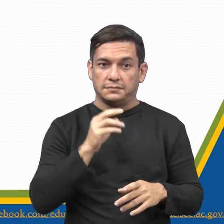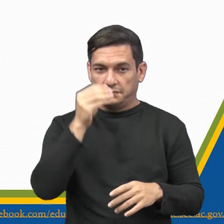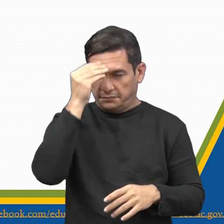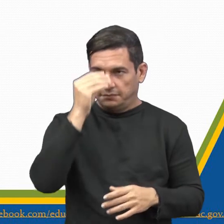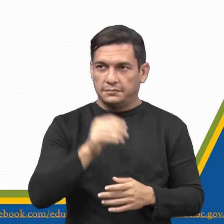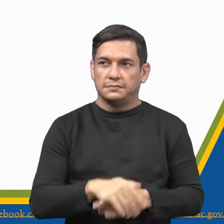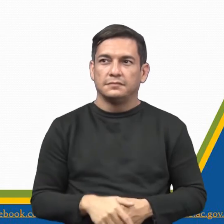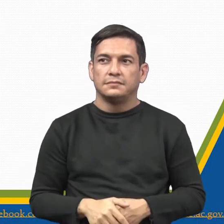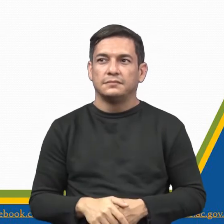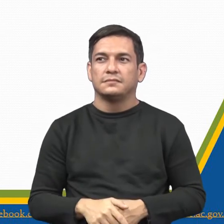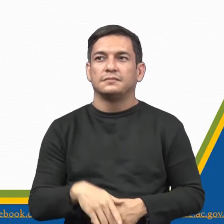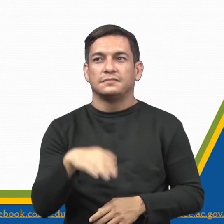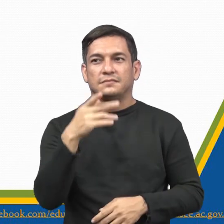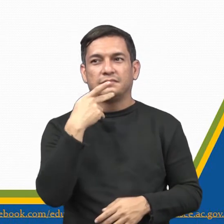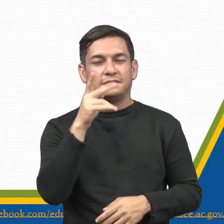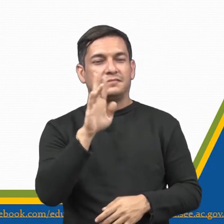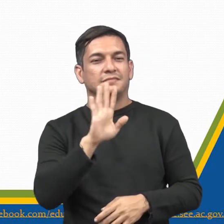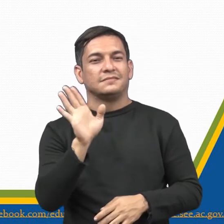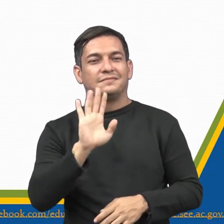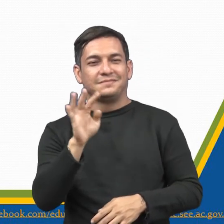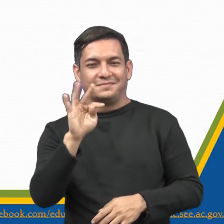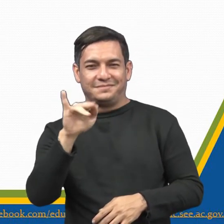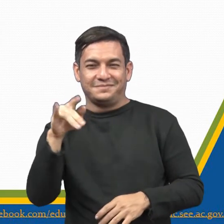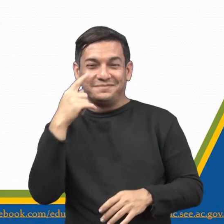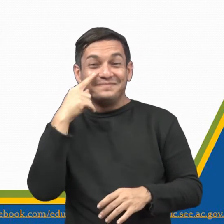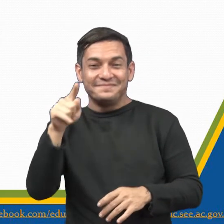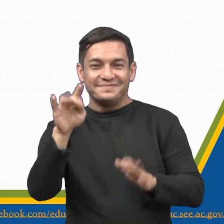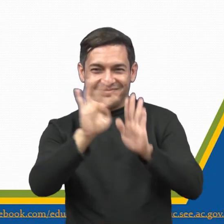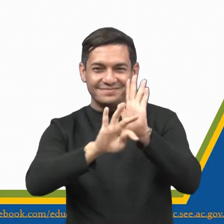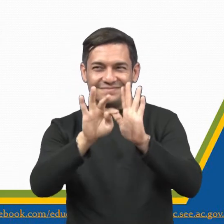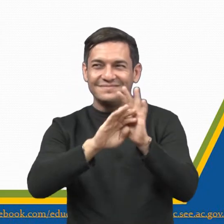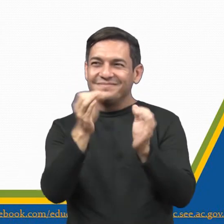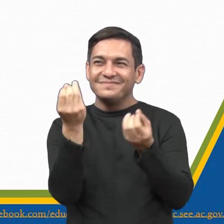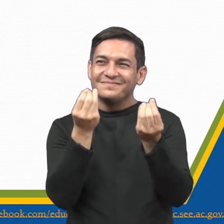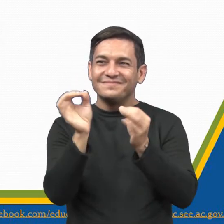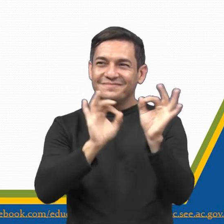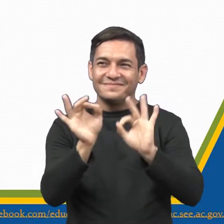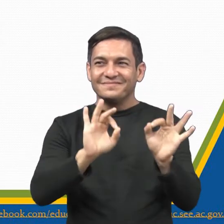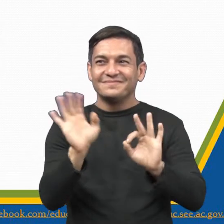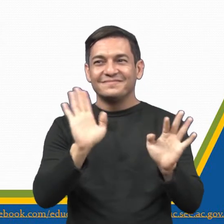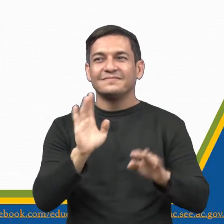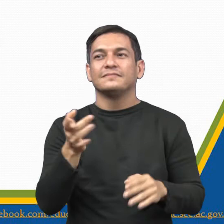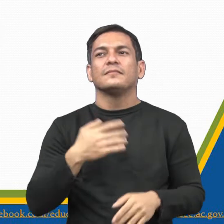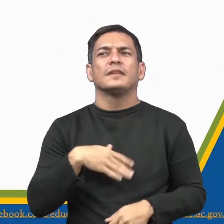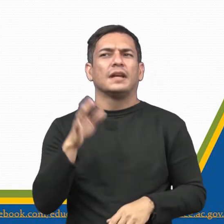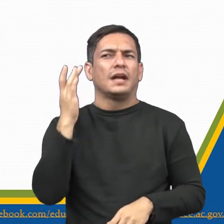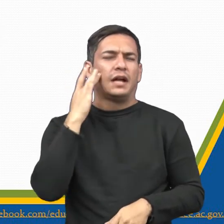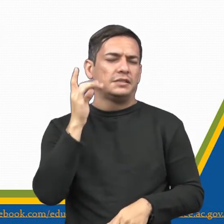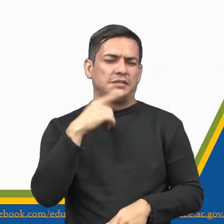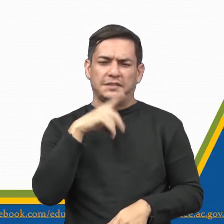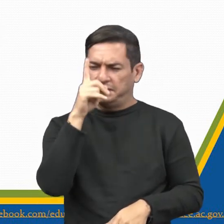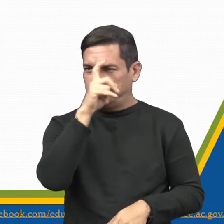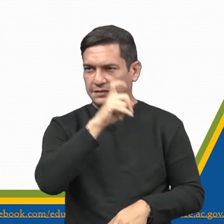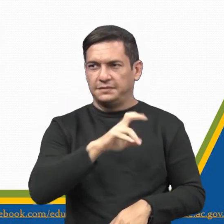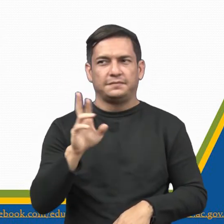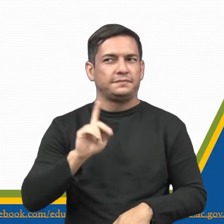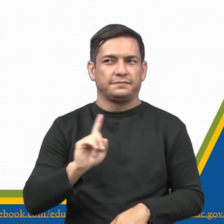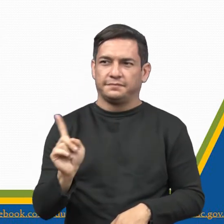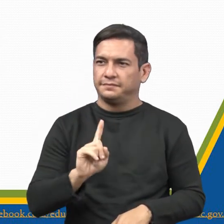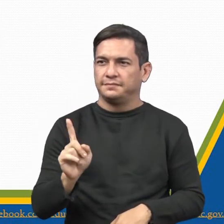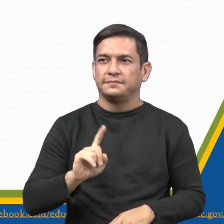sobrinho. Fala, tio. Beleza? Acho que não é difícil,